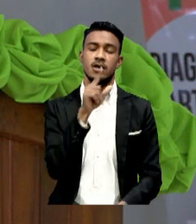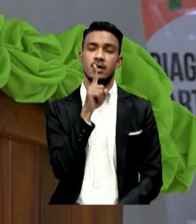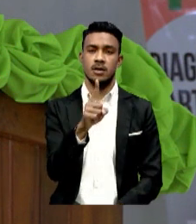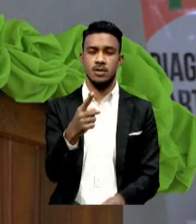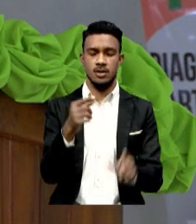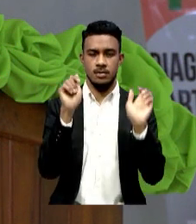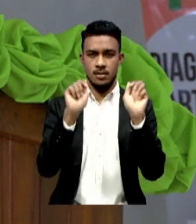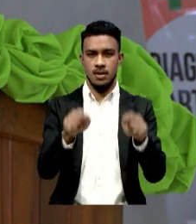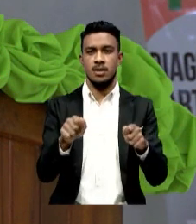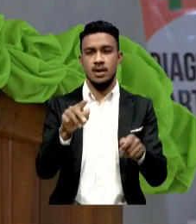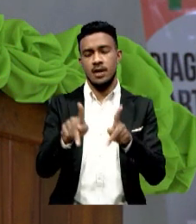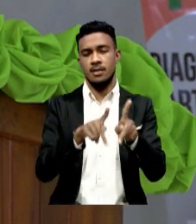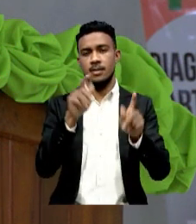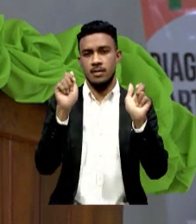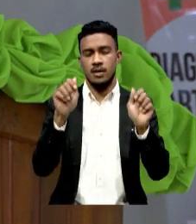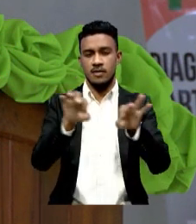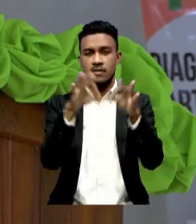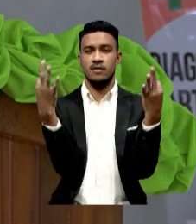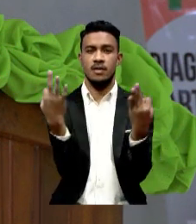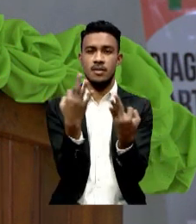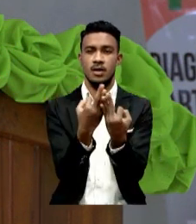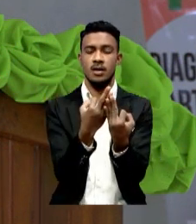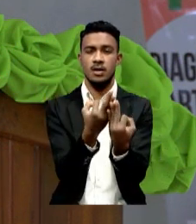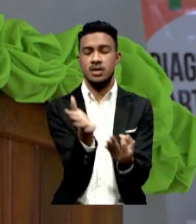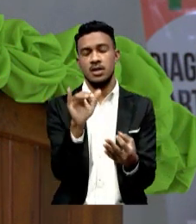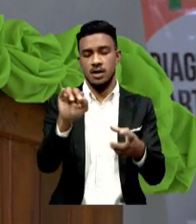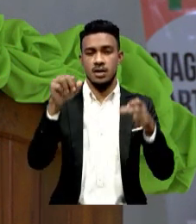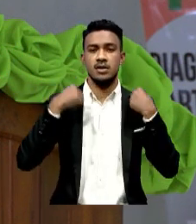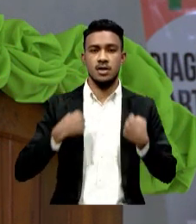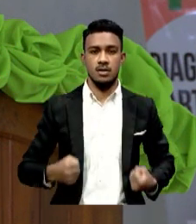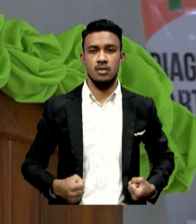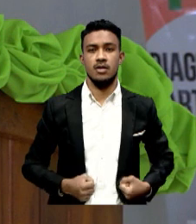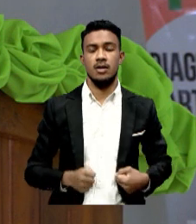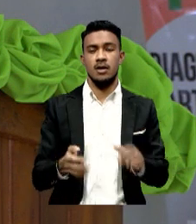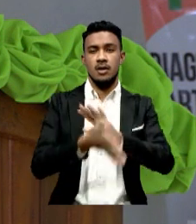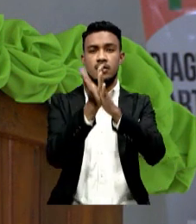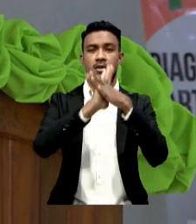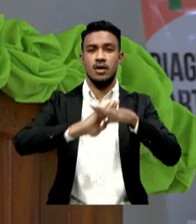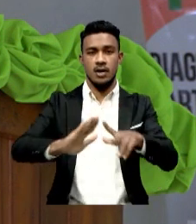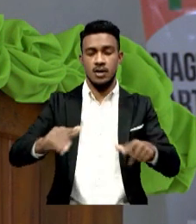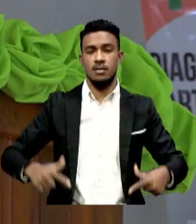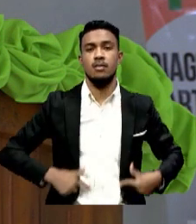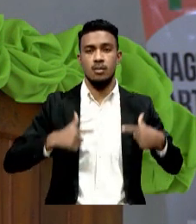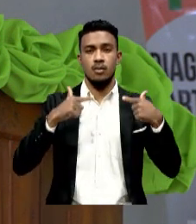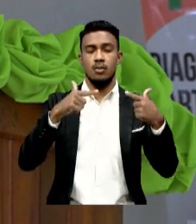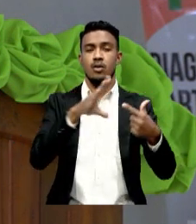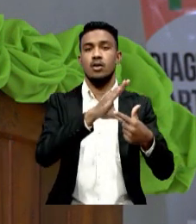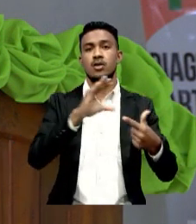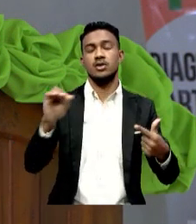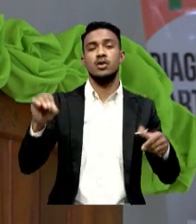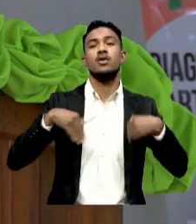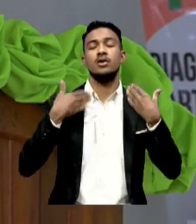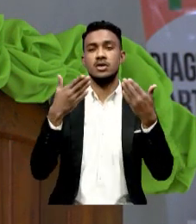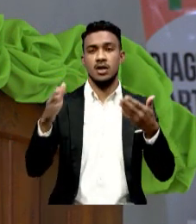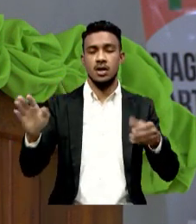onde empodera a comunidade onde haria sirenia saúde, qualidade de vida moris no oensá empodera sirenia